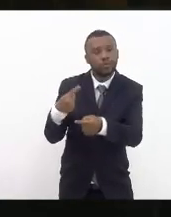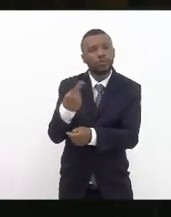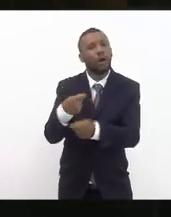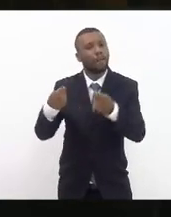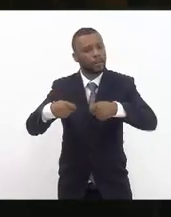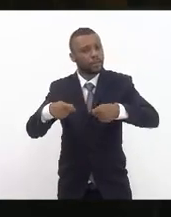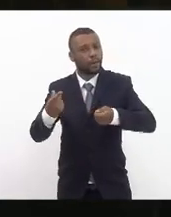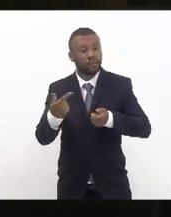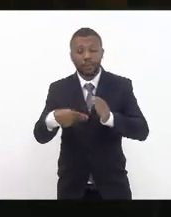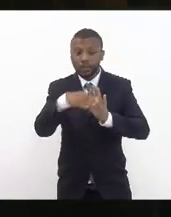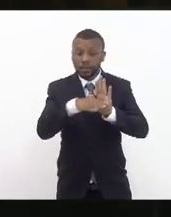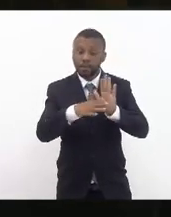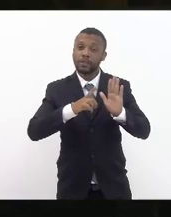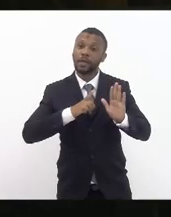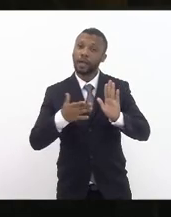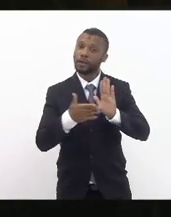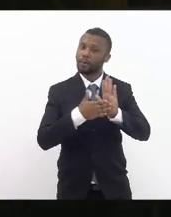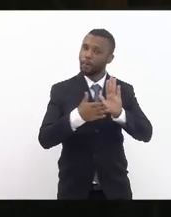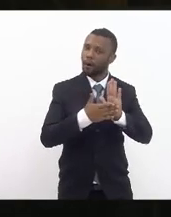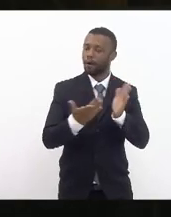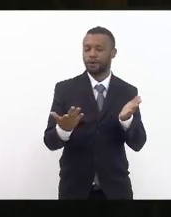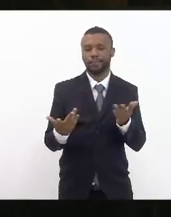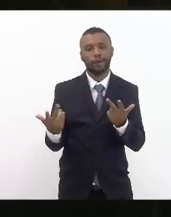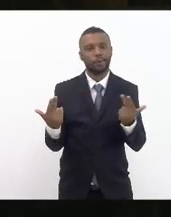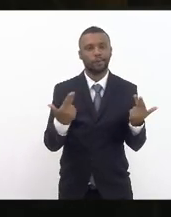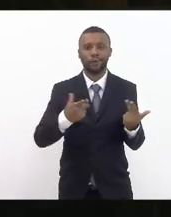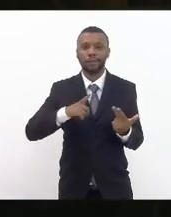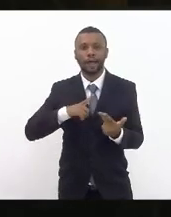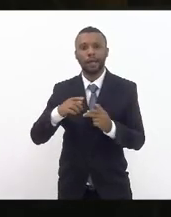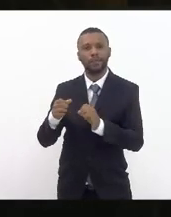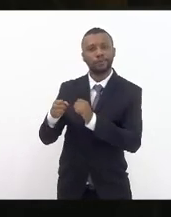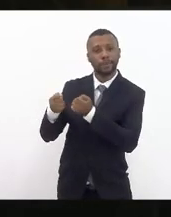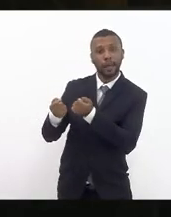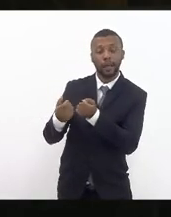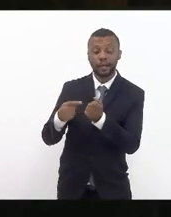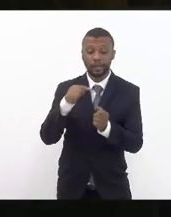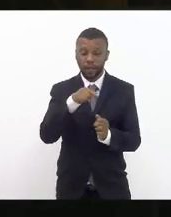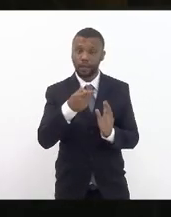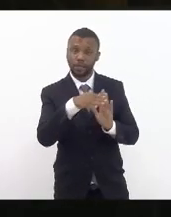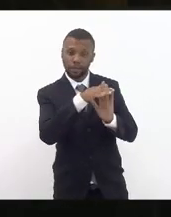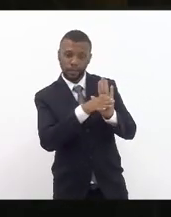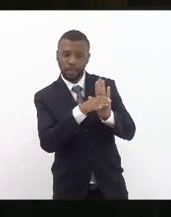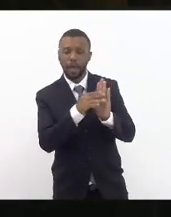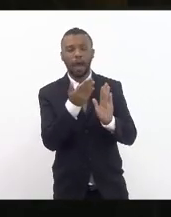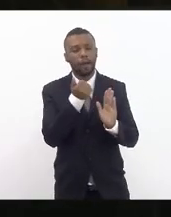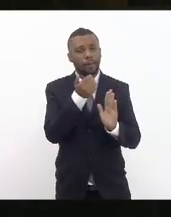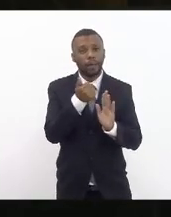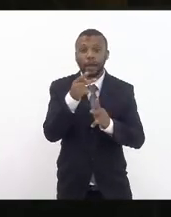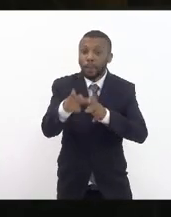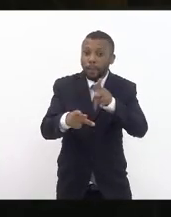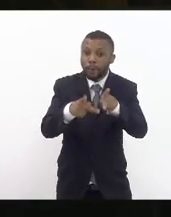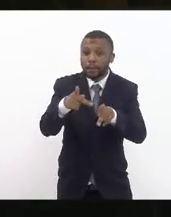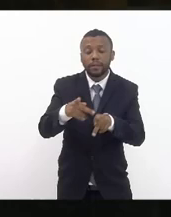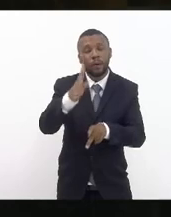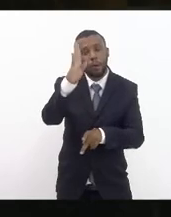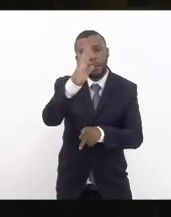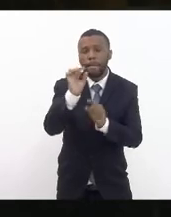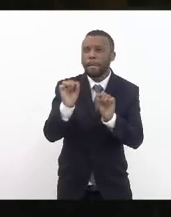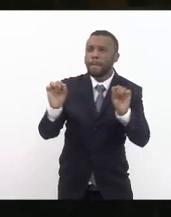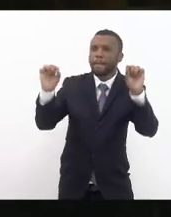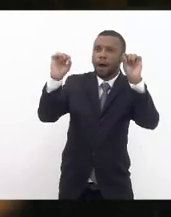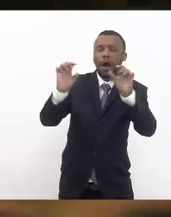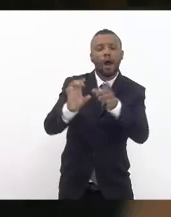essa proposta. Como também tem, sustentar que o guia alimentar para a população brasileira amplia a